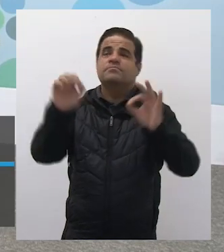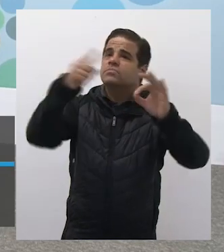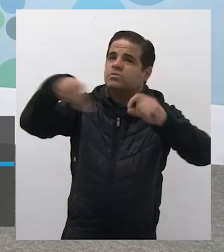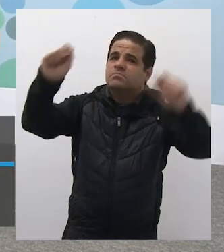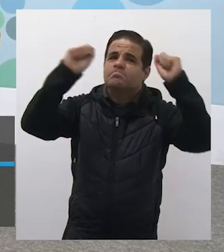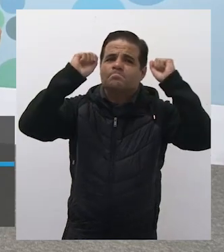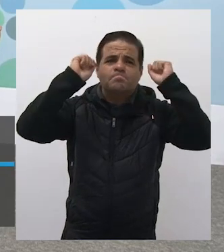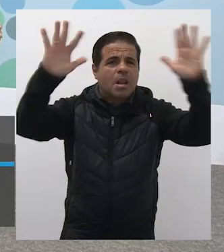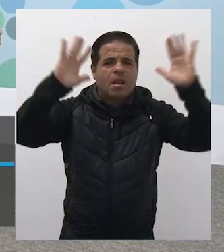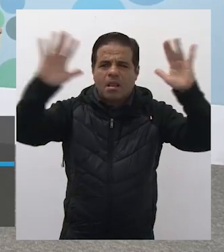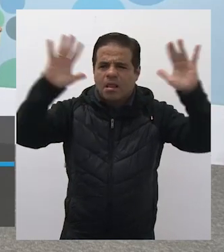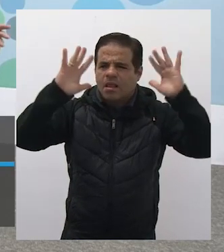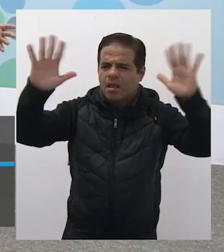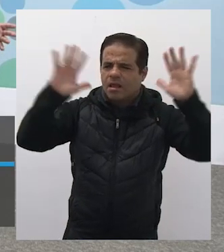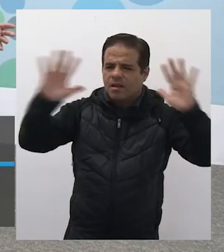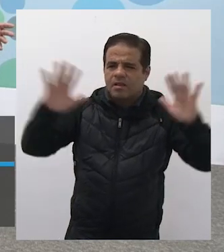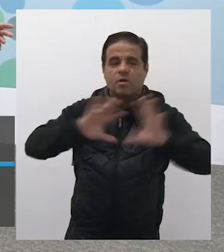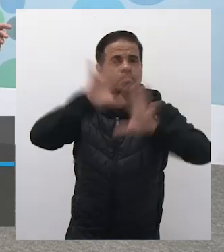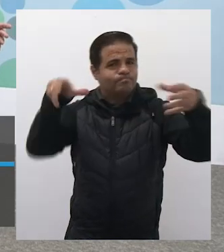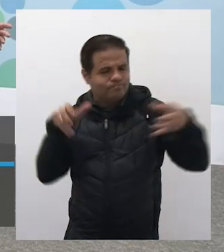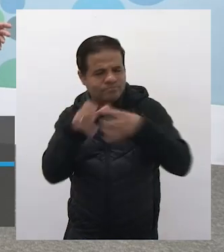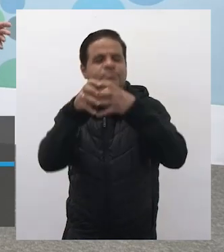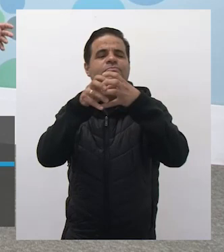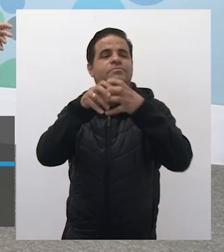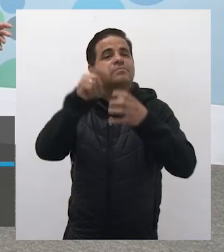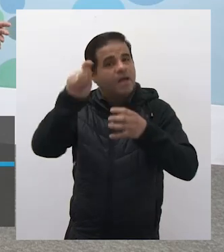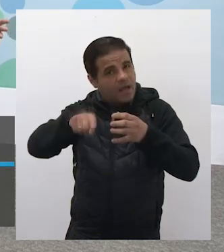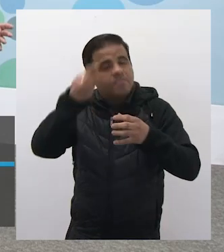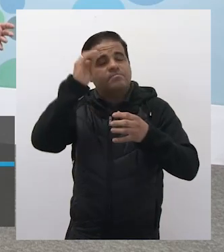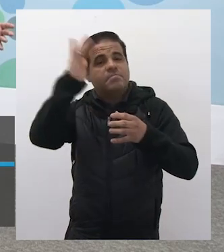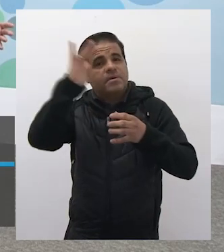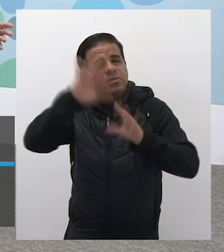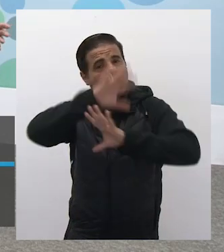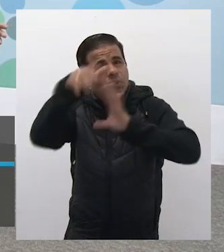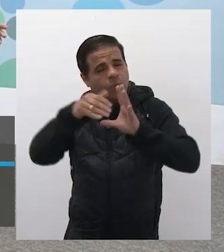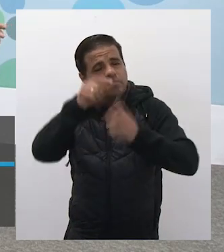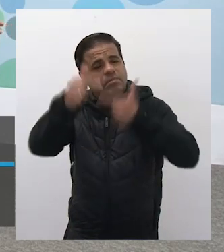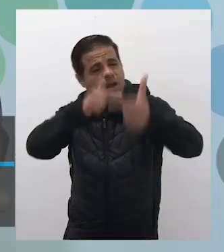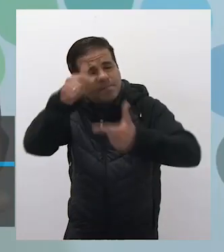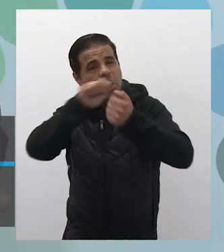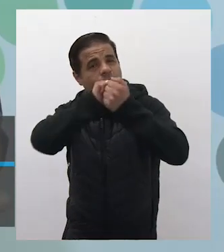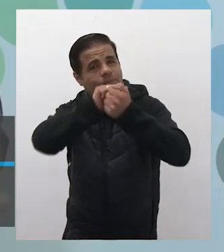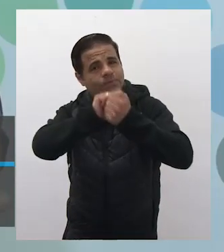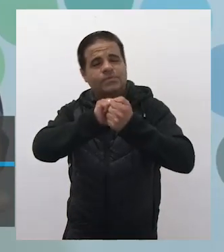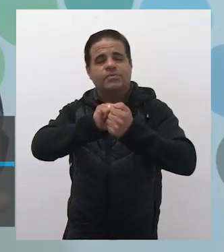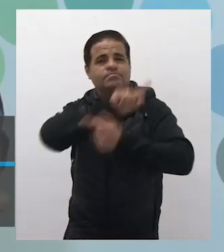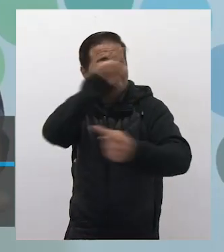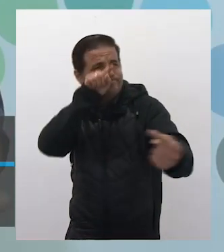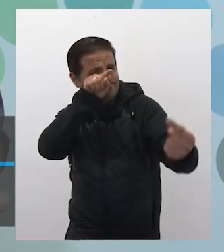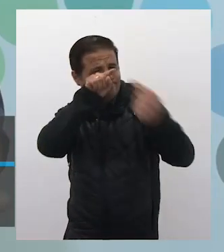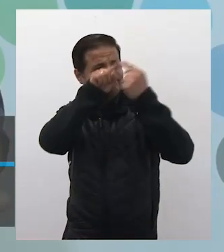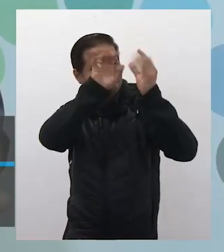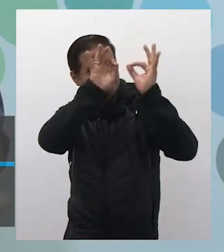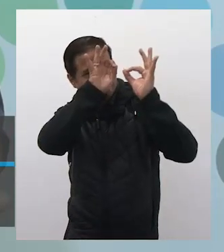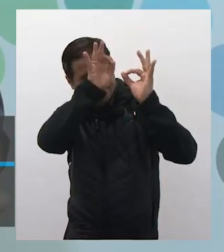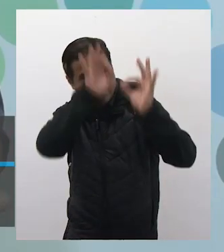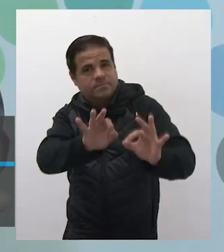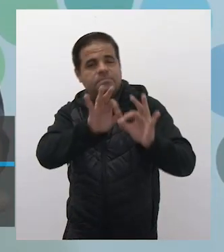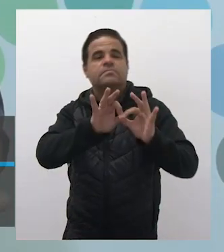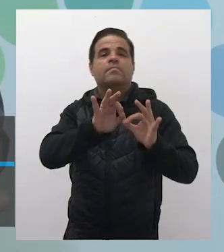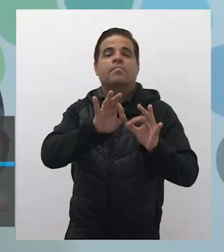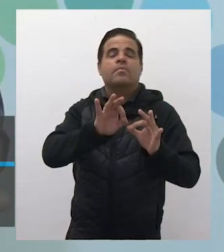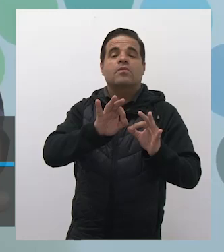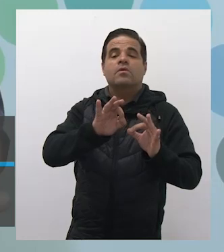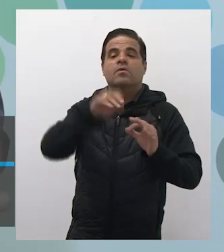pensar na questão do coletivo, né? De todo mundo trabalhar junto em prol de um mesmo objetivo.